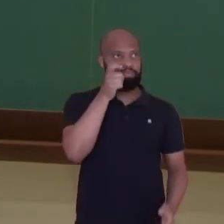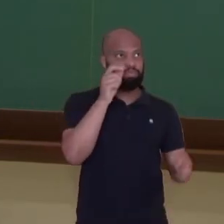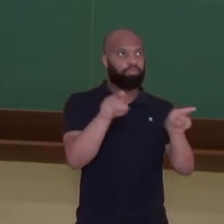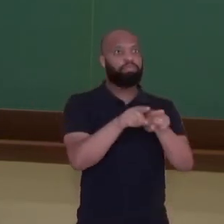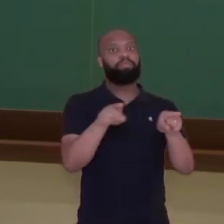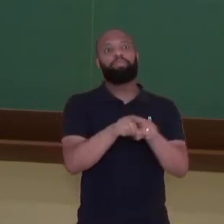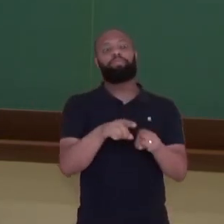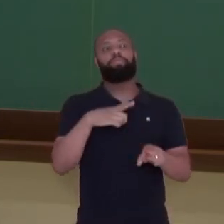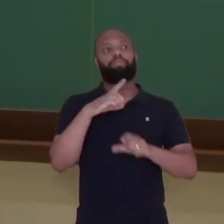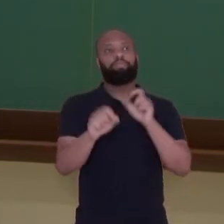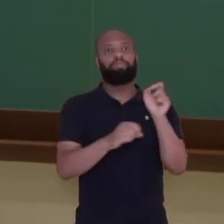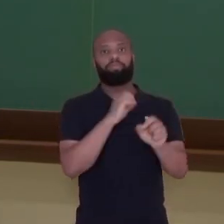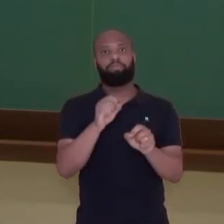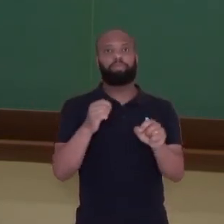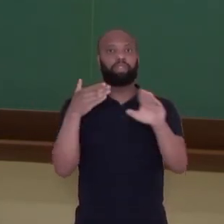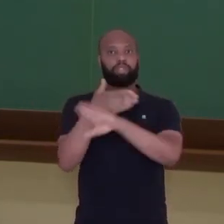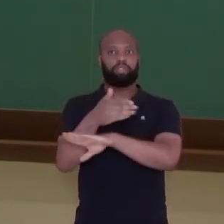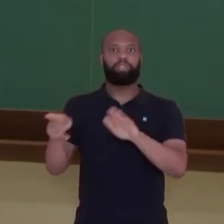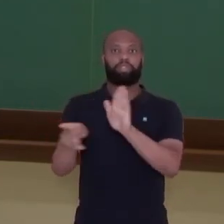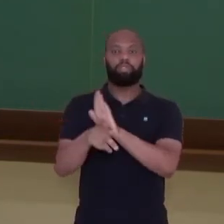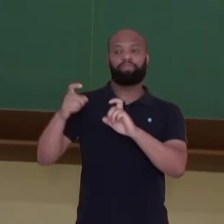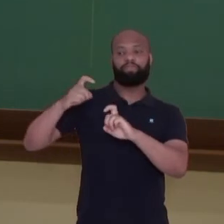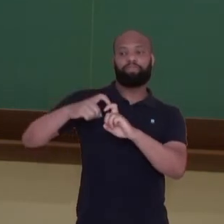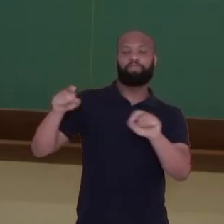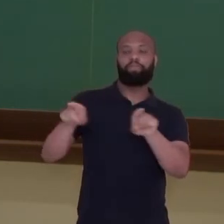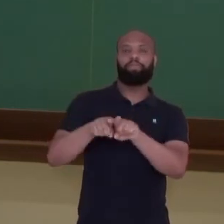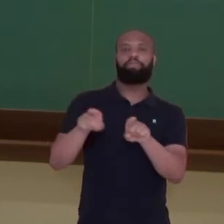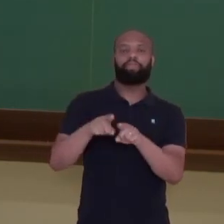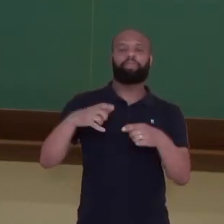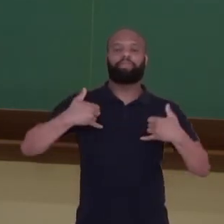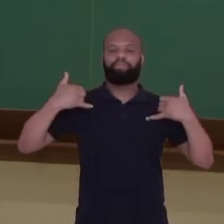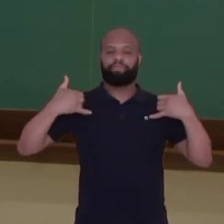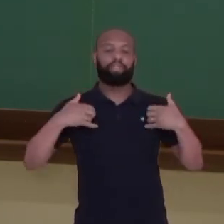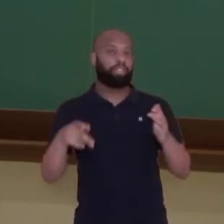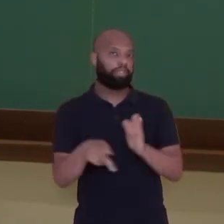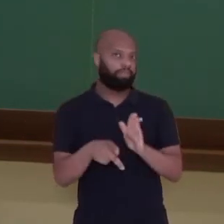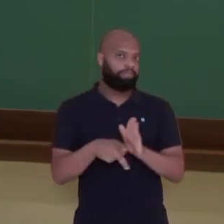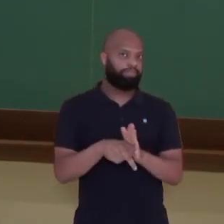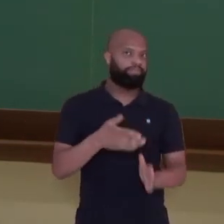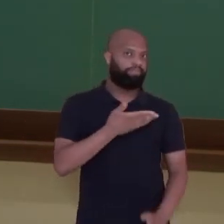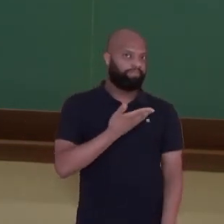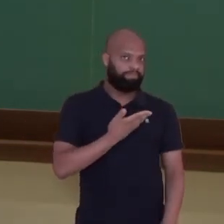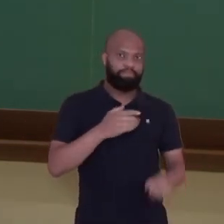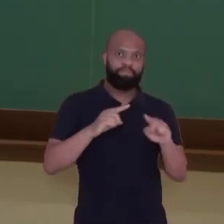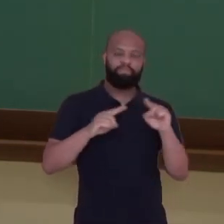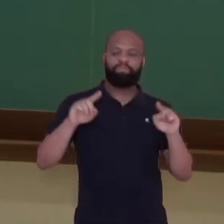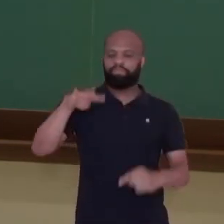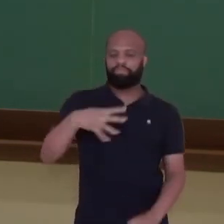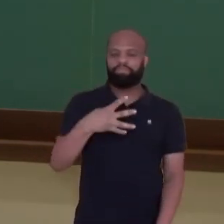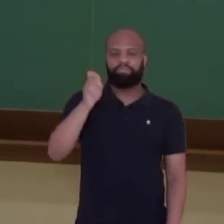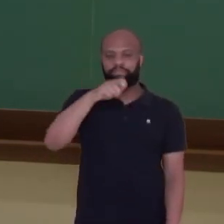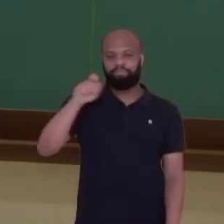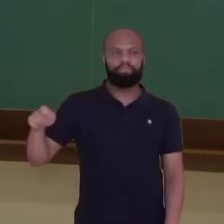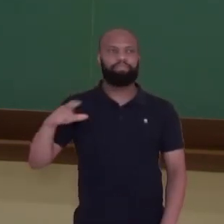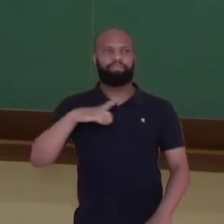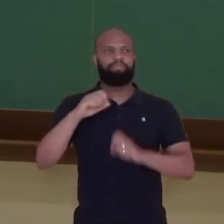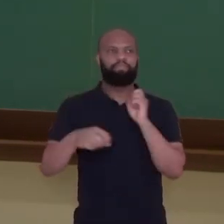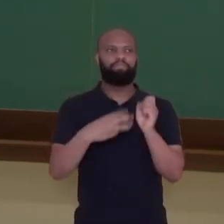uma consulta ao médico, o aniversário de um amigo ou de uma amiga. O nosso calendário pode